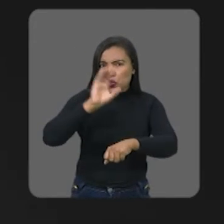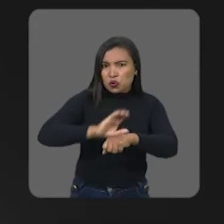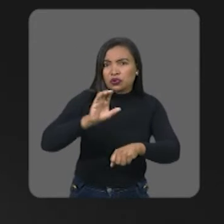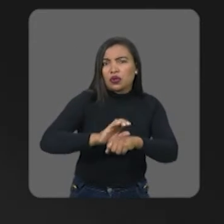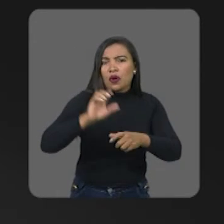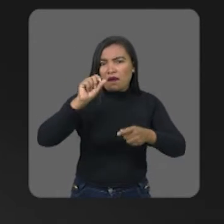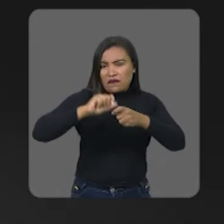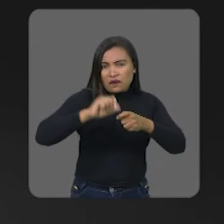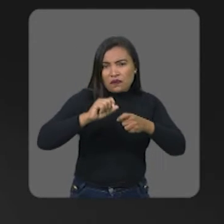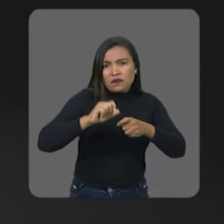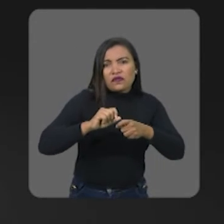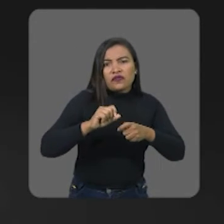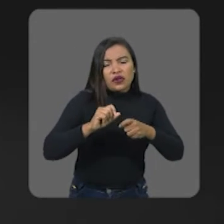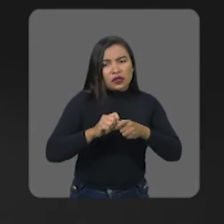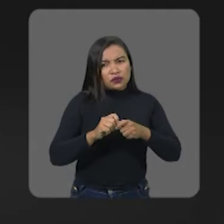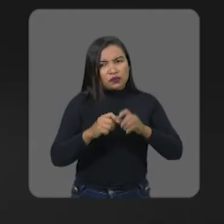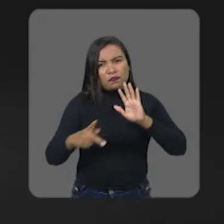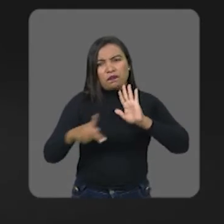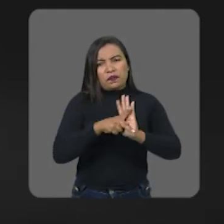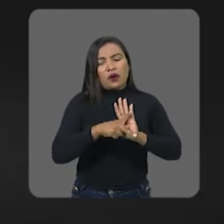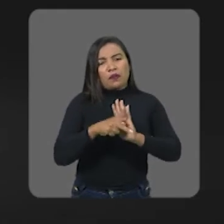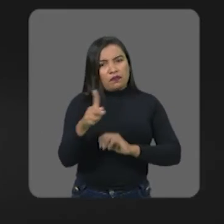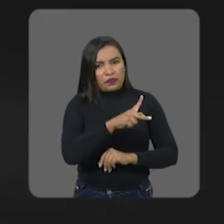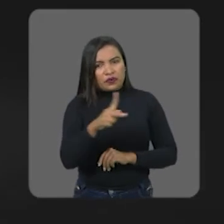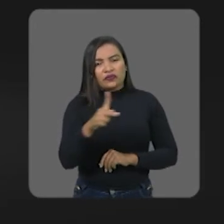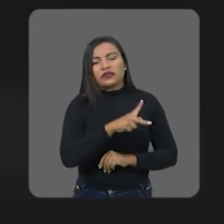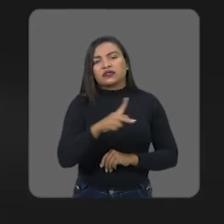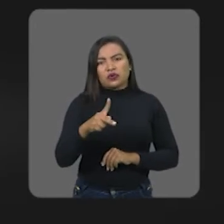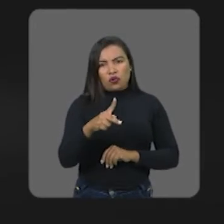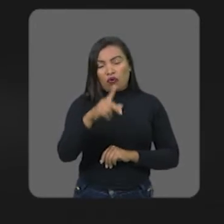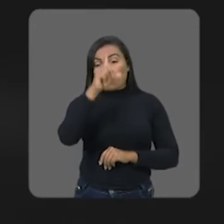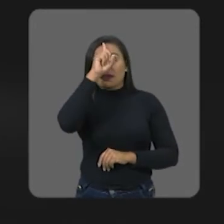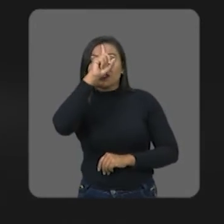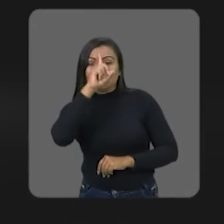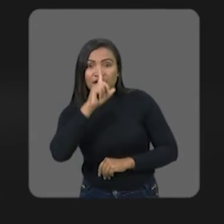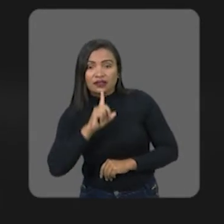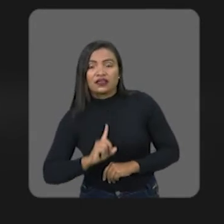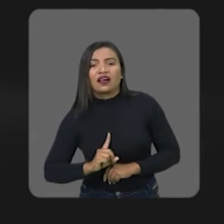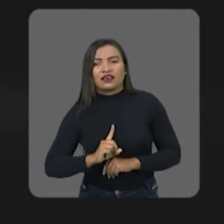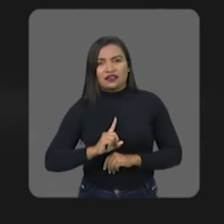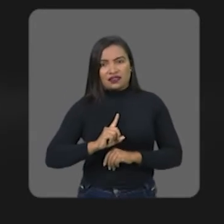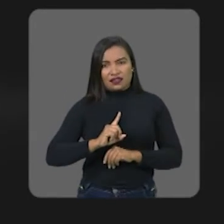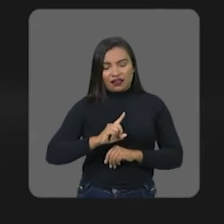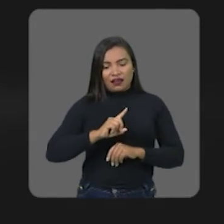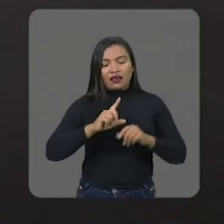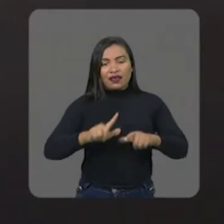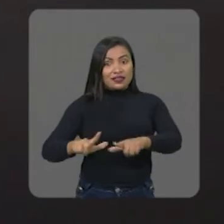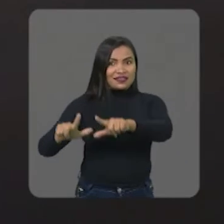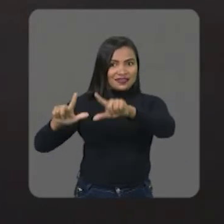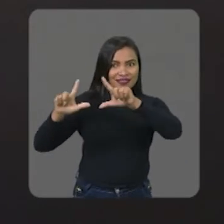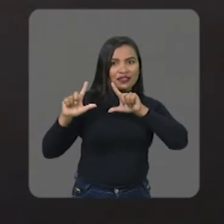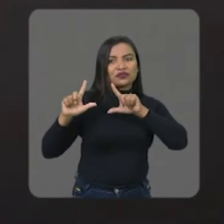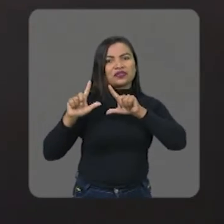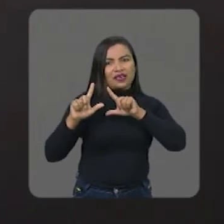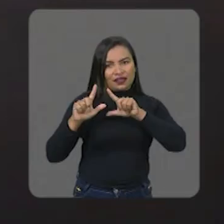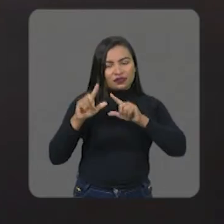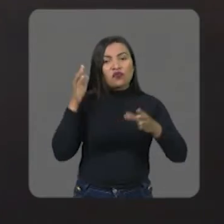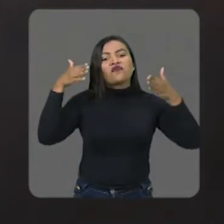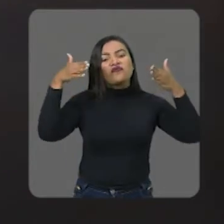professores, gratuitos e com certificação, com foco na nova realidade que é